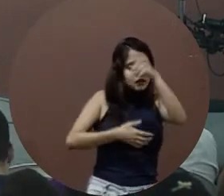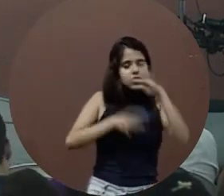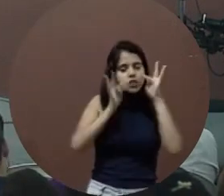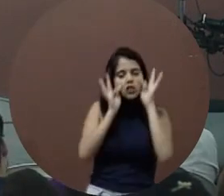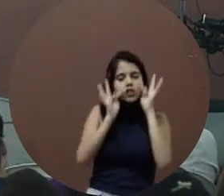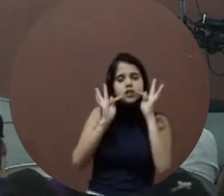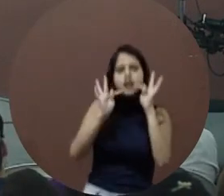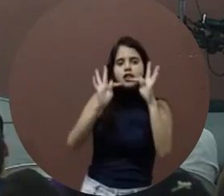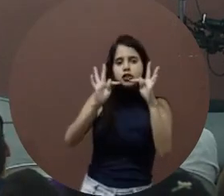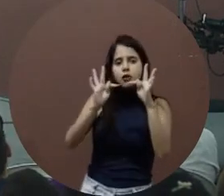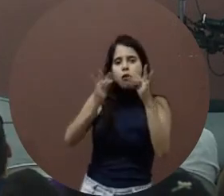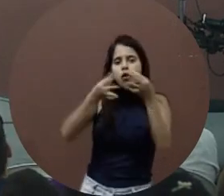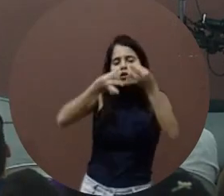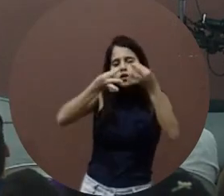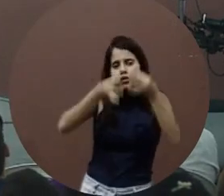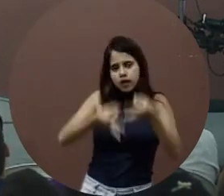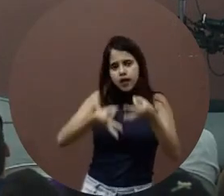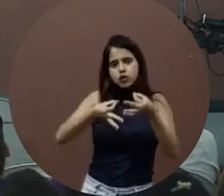Não.